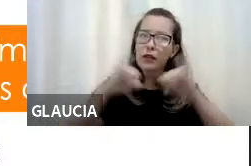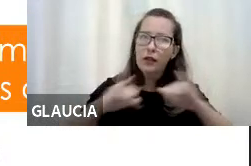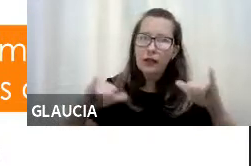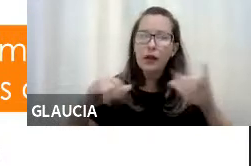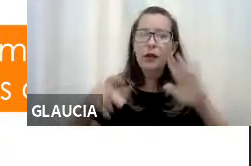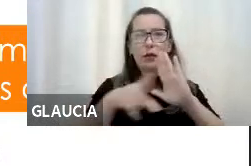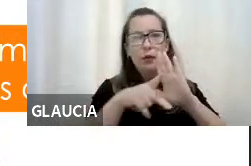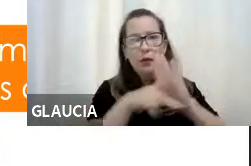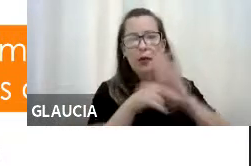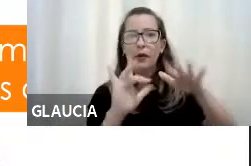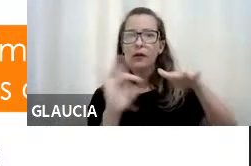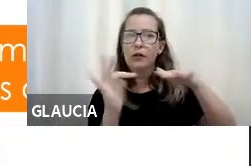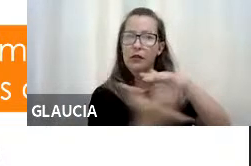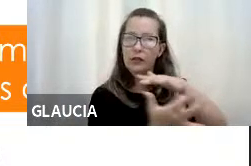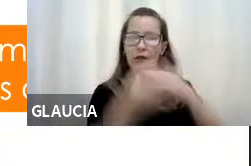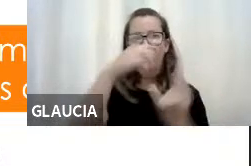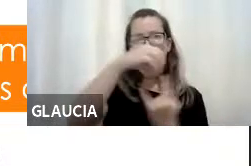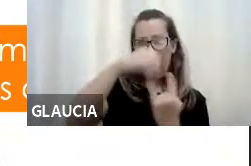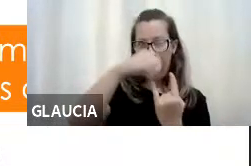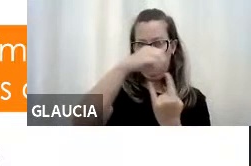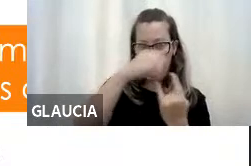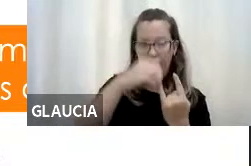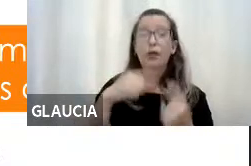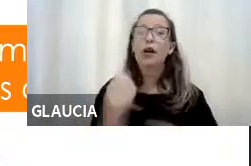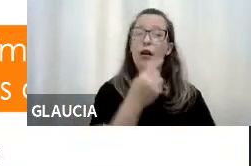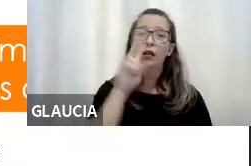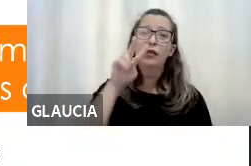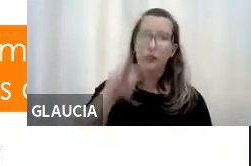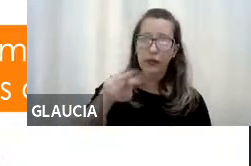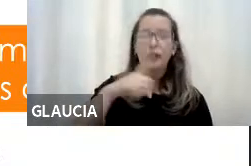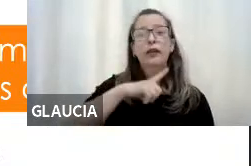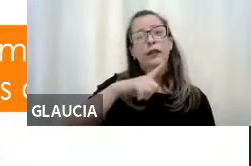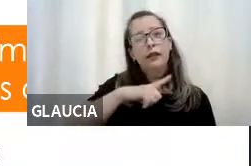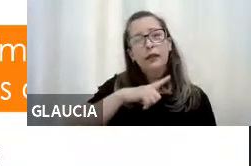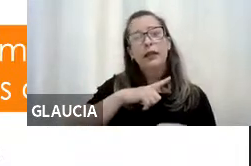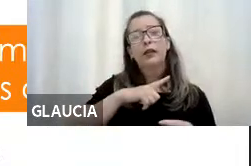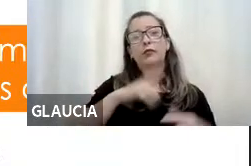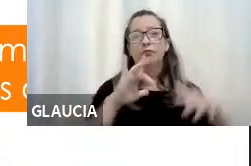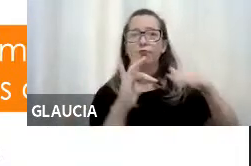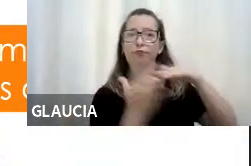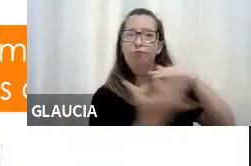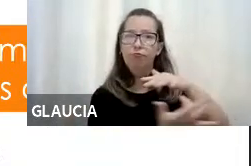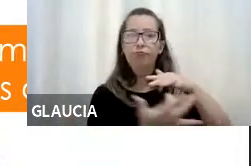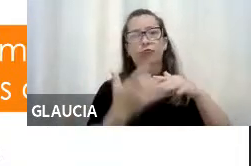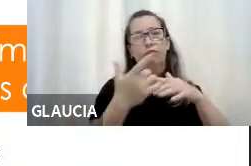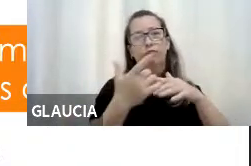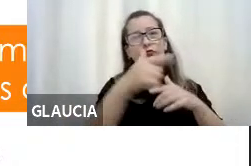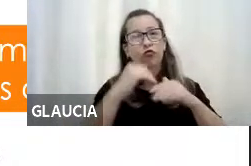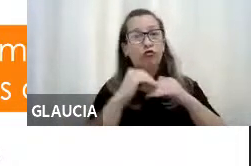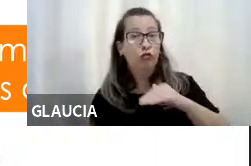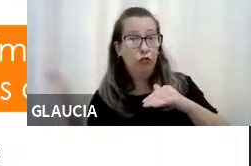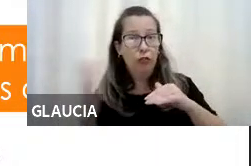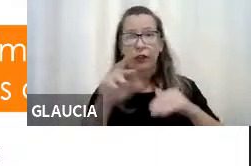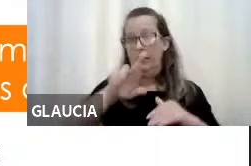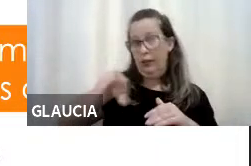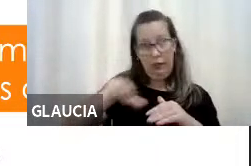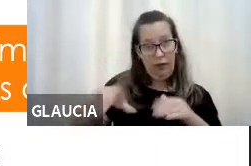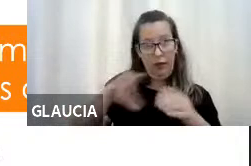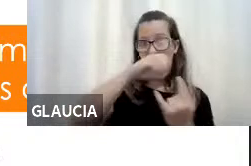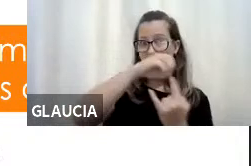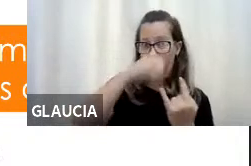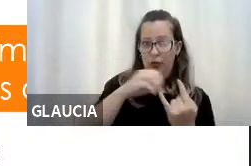da Fiocruz. A gente vê aqui as redes espontâneas, né? Redes que não são da Fiocruz, a participação